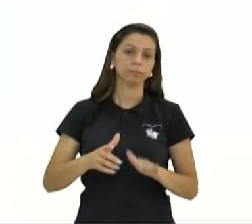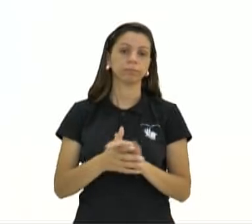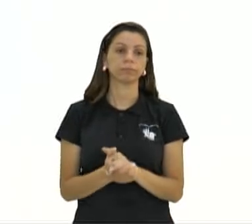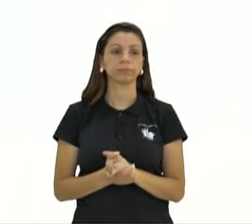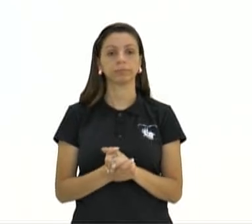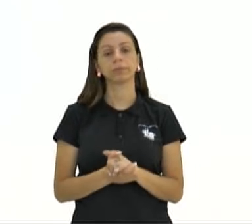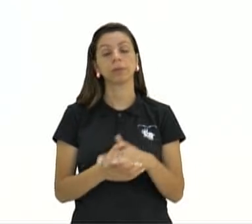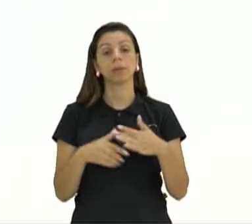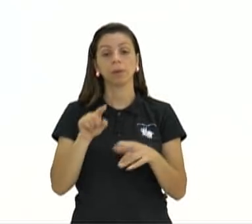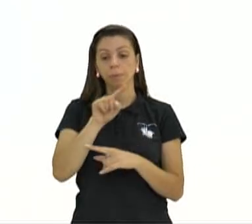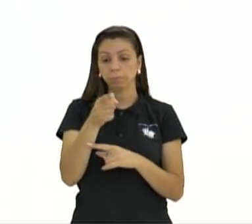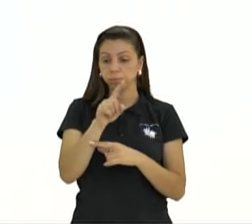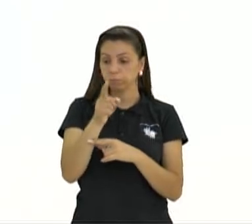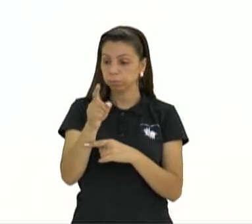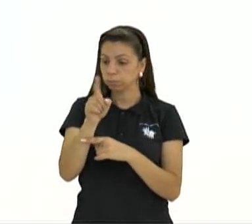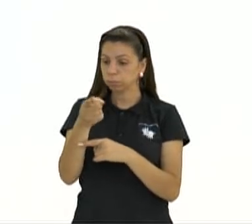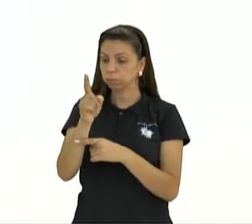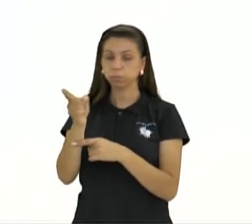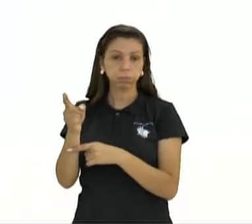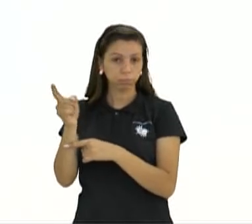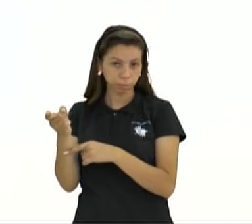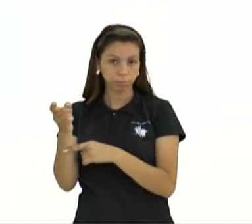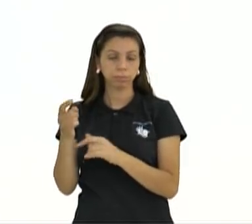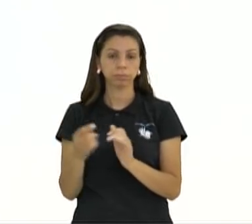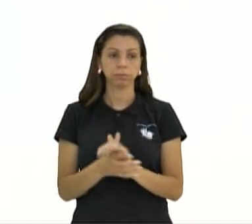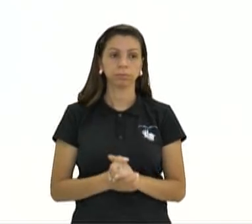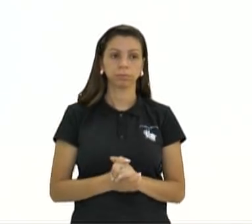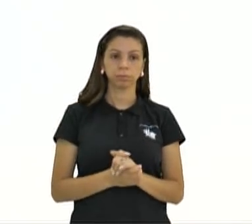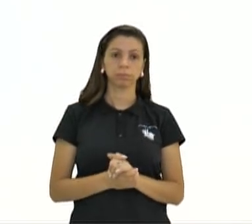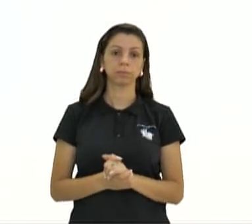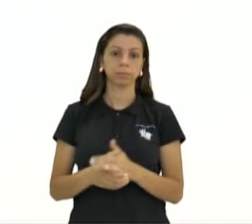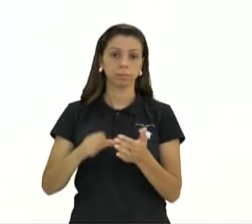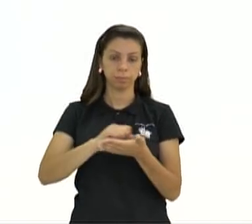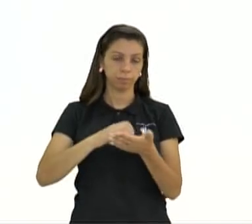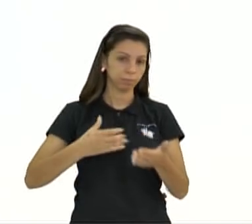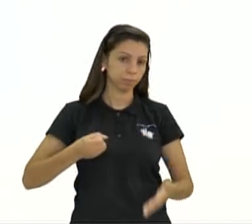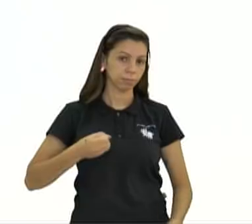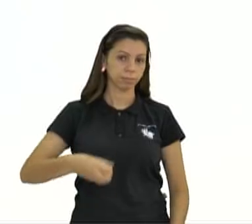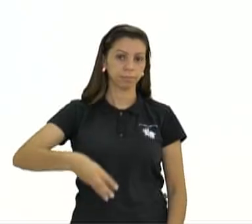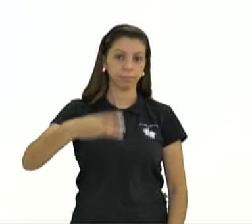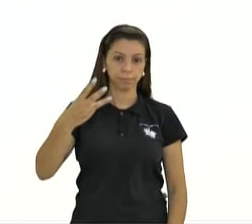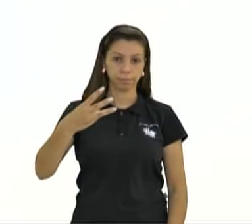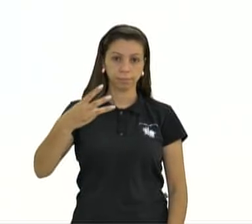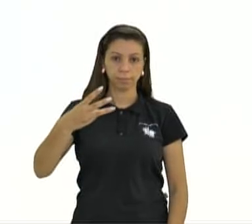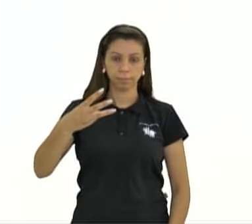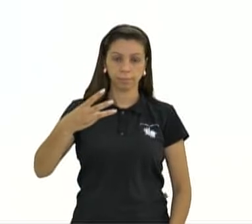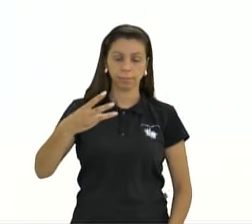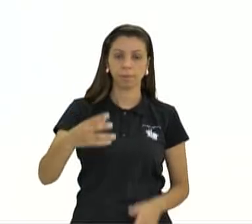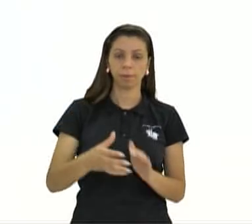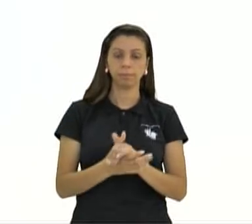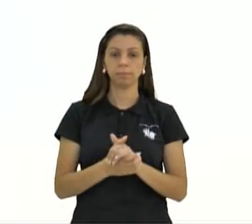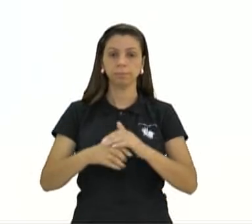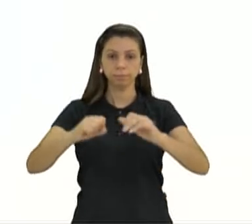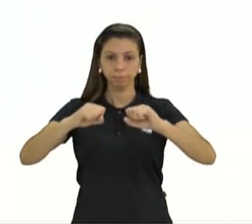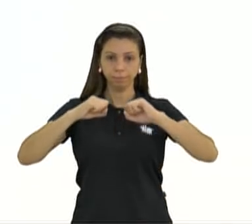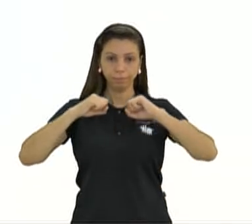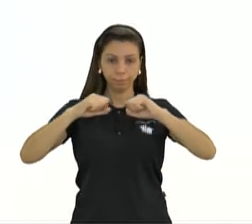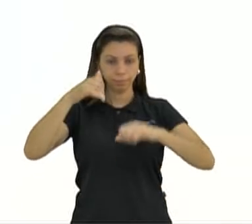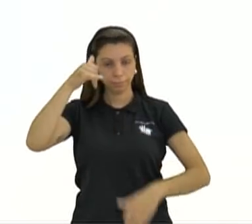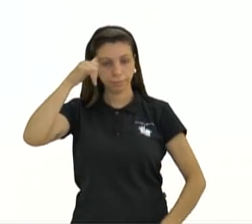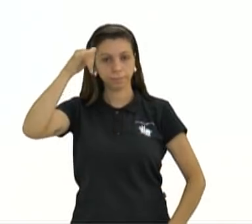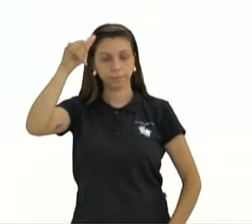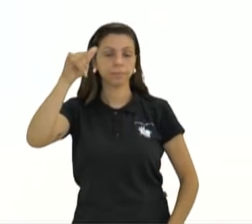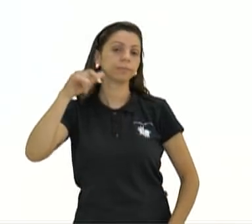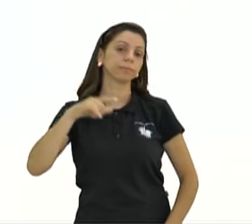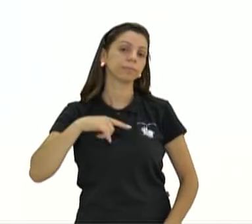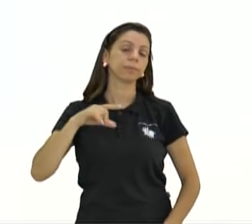estão ligadas por conectivos, ok? Atividade 3 para você. Bumba Meu Boi concorrerá ao título